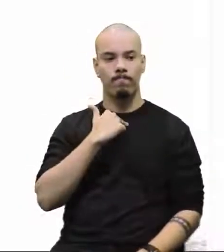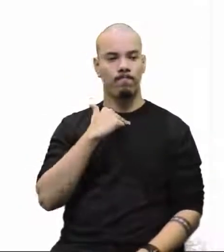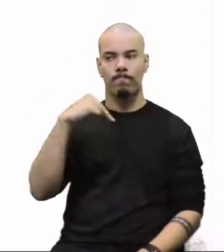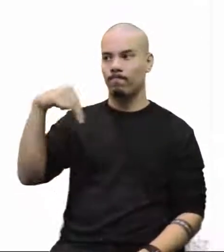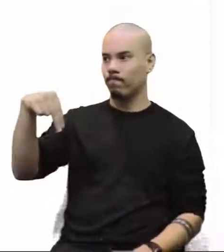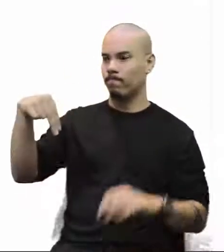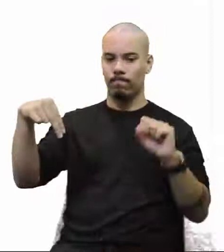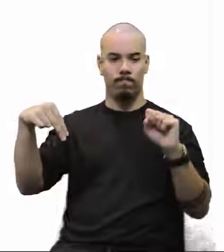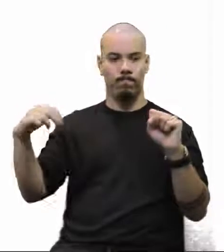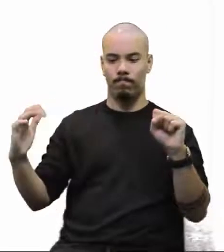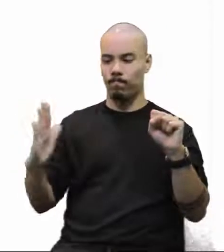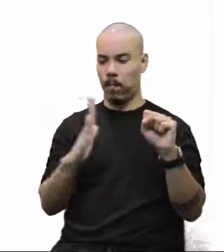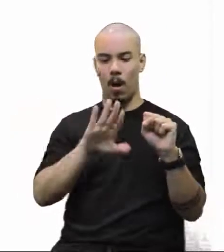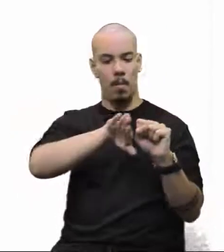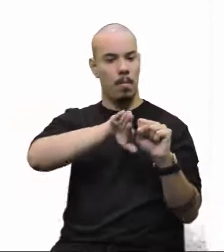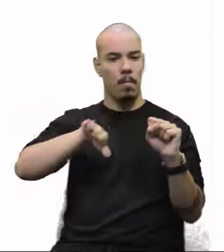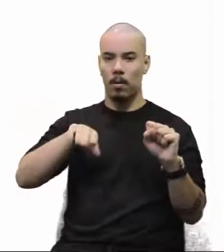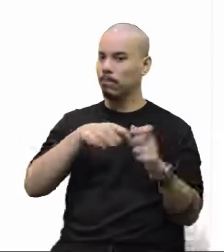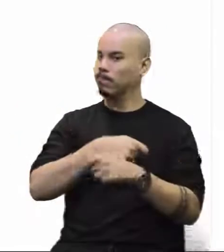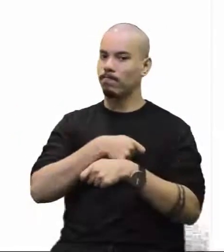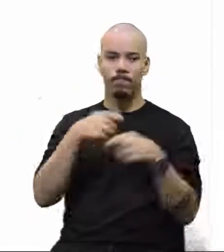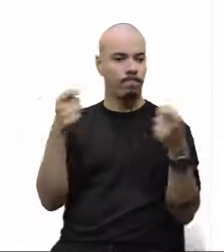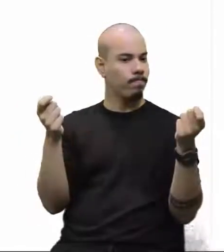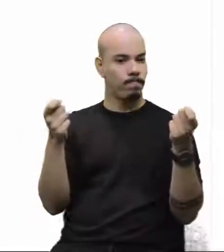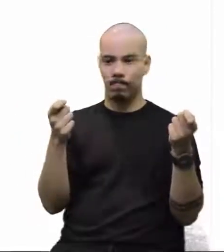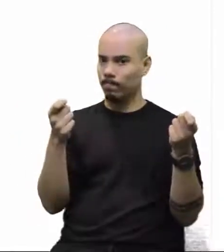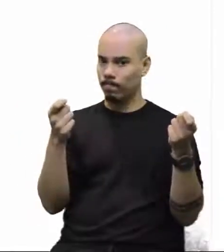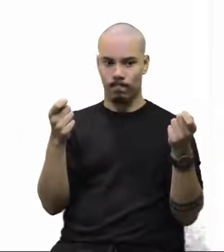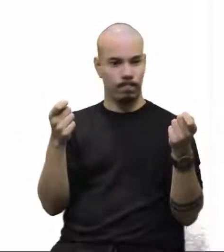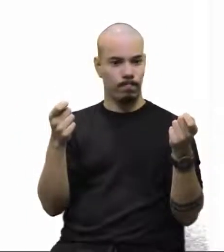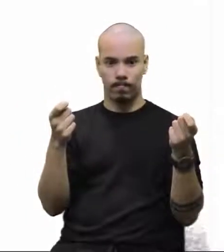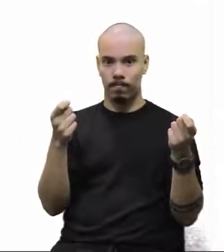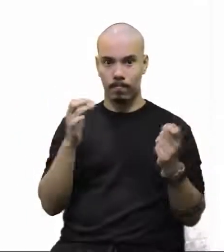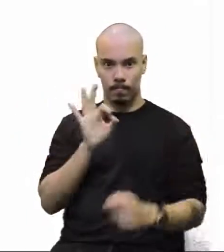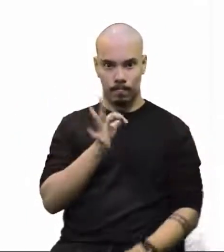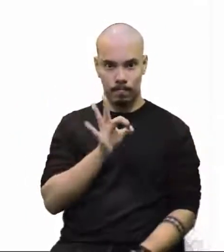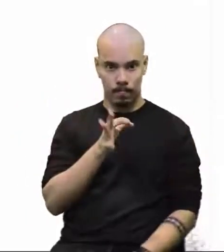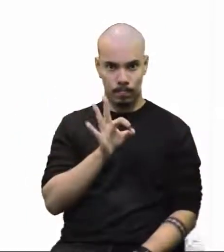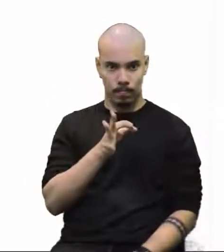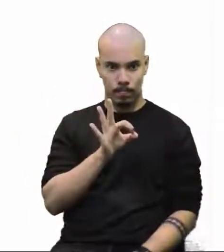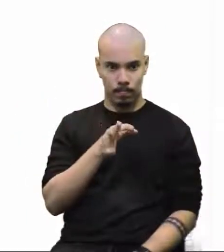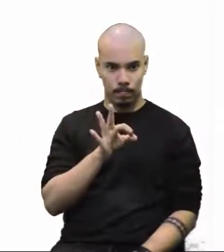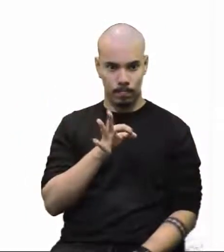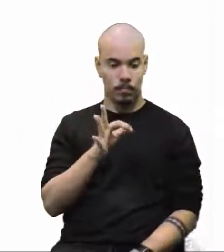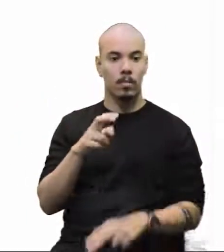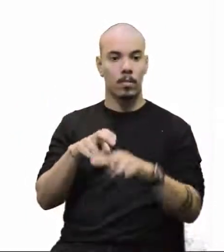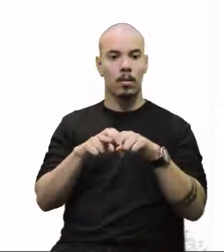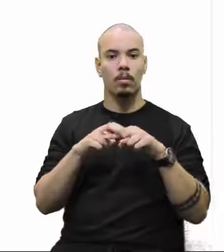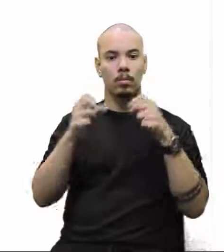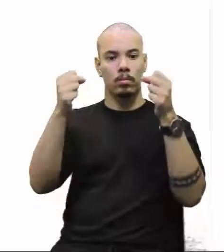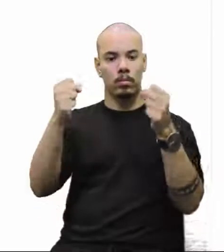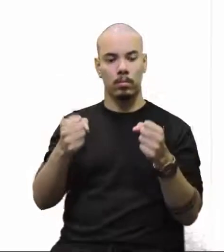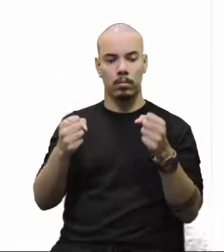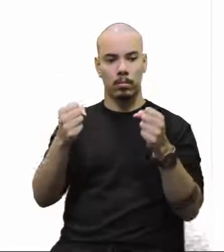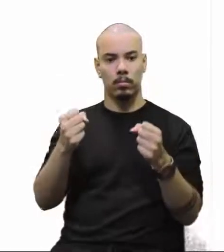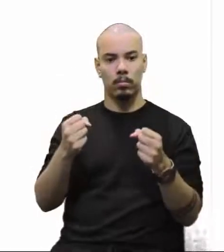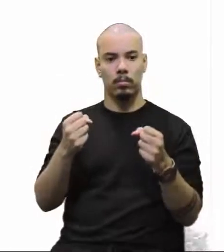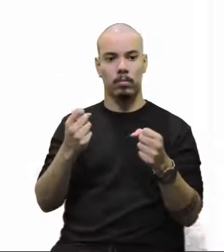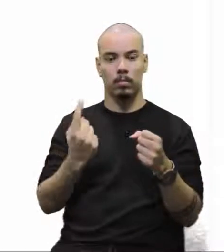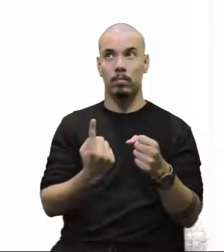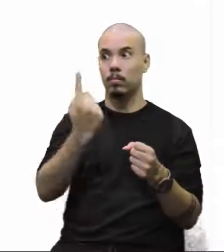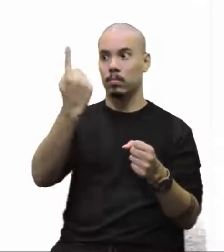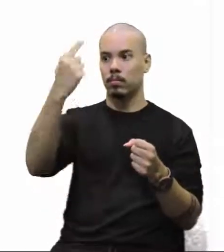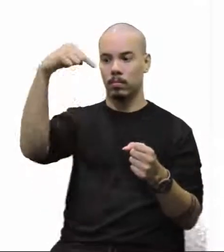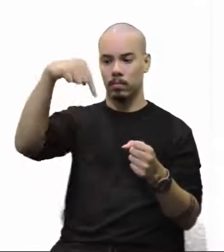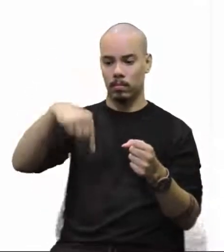para o sul. A e B está fora. Isso. Né? Então ela só pode deslocar para cima ou para